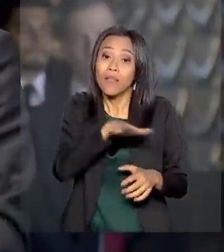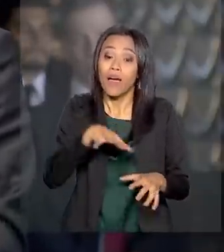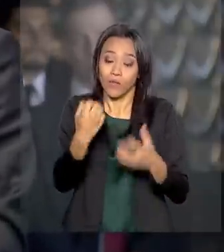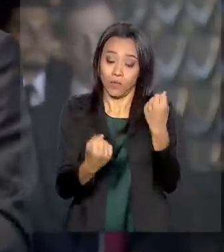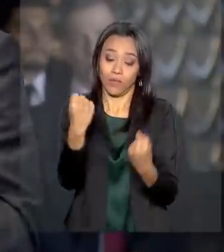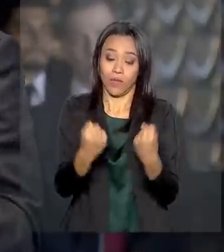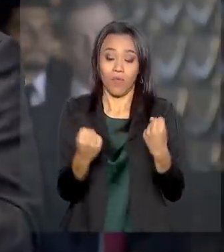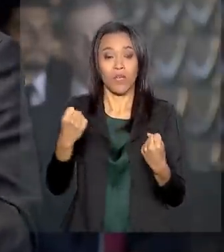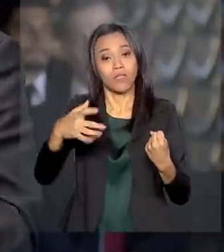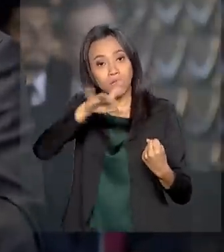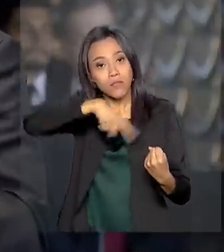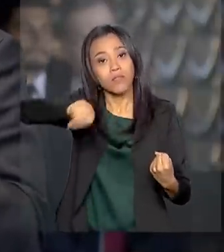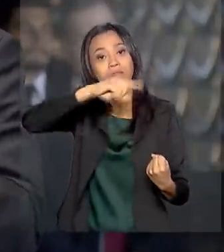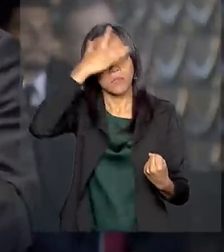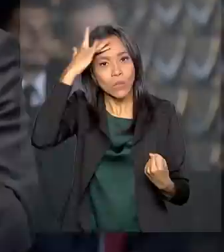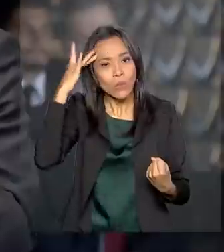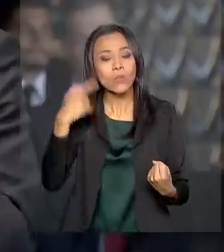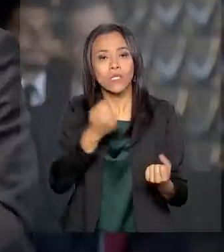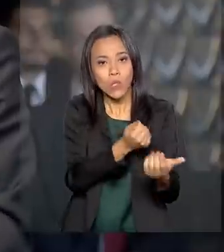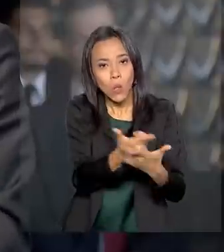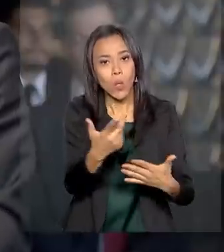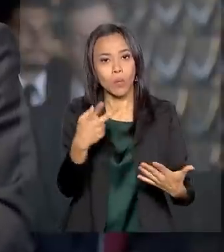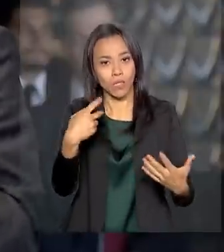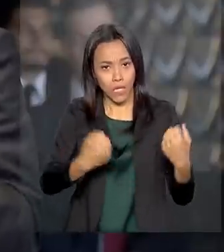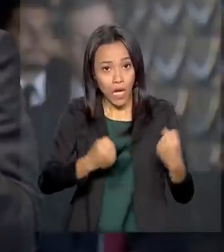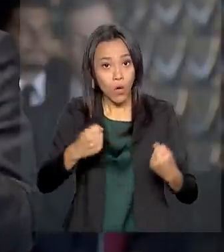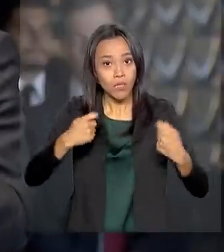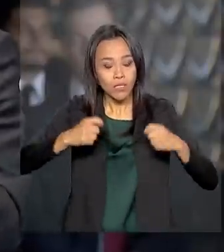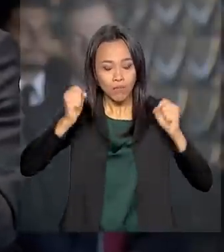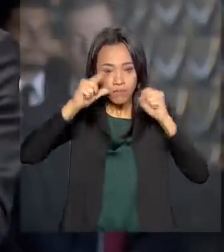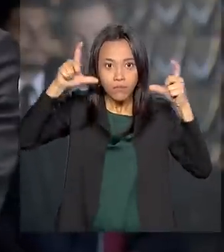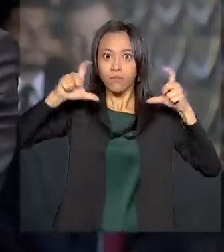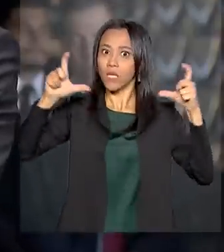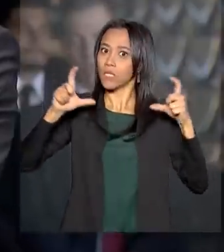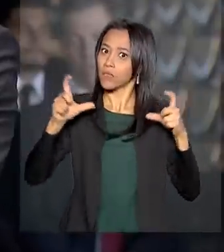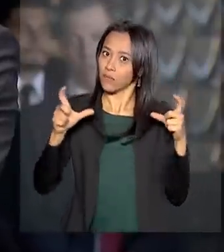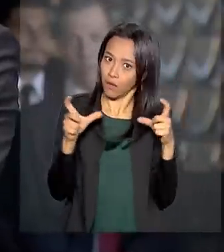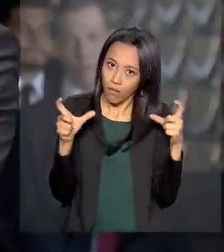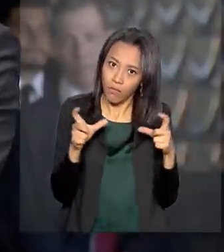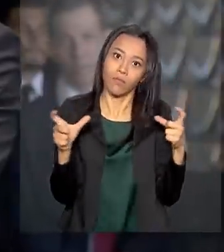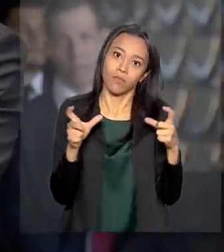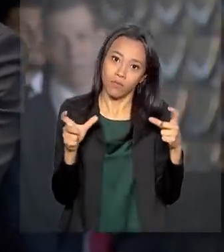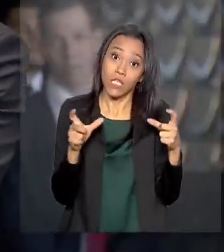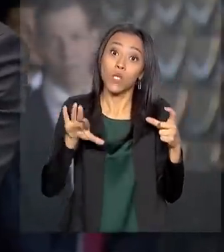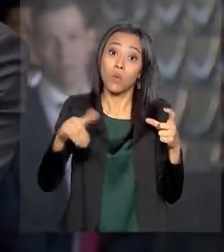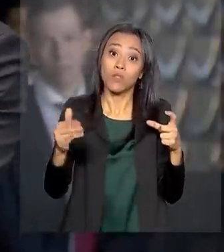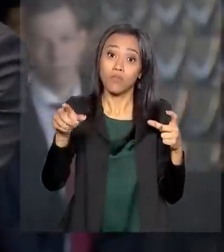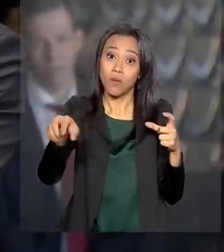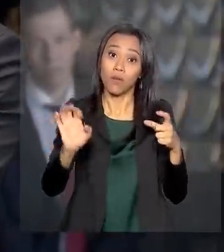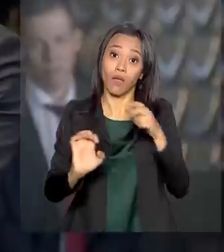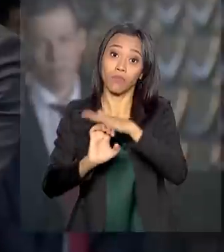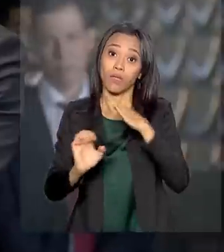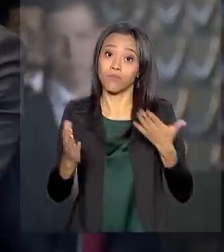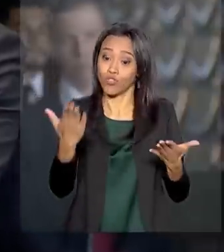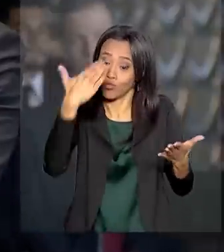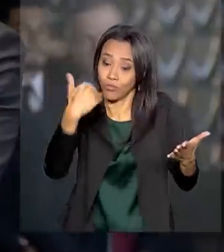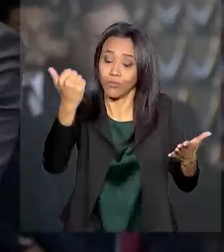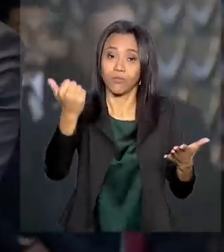das pessoas, dos consumidores, despertarem para a necessidade de,